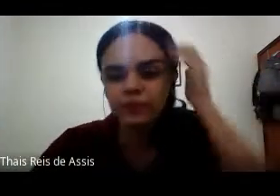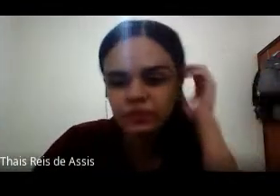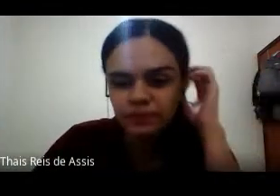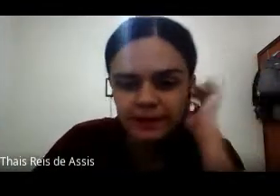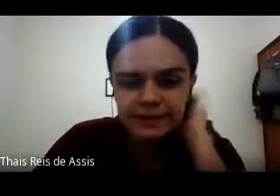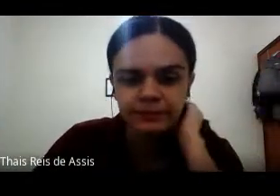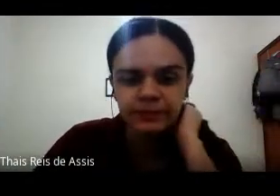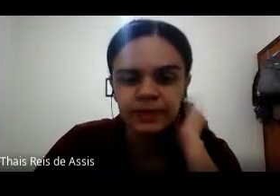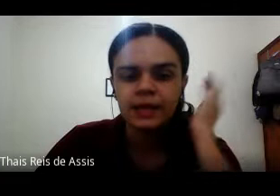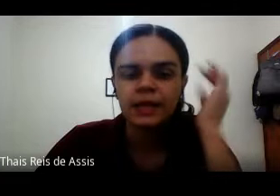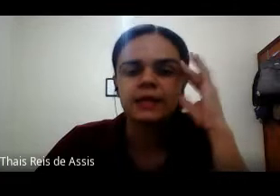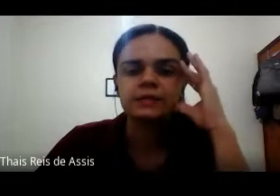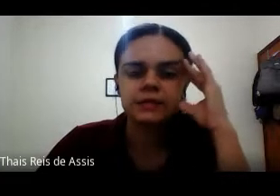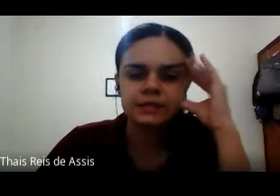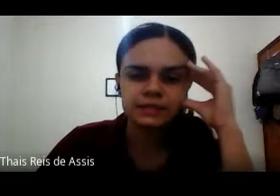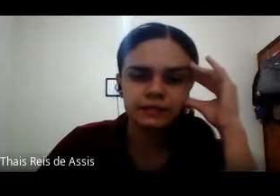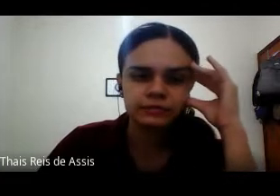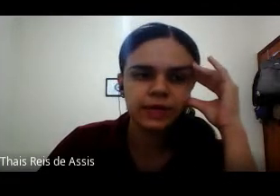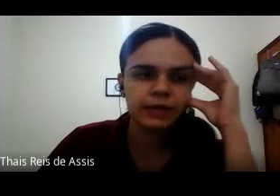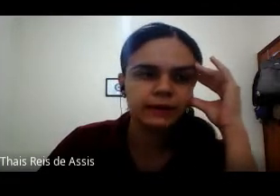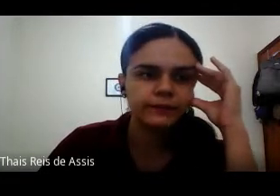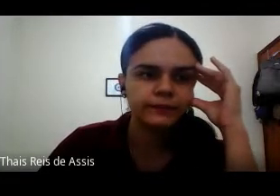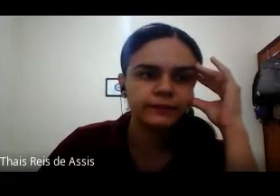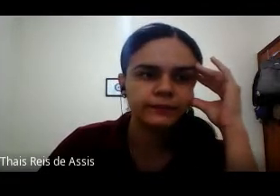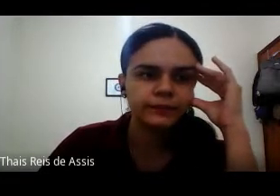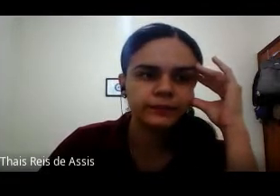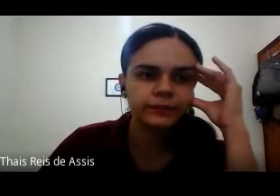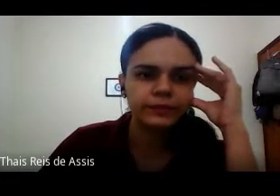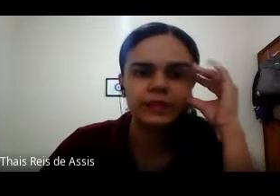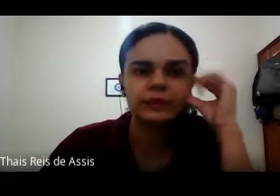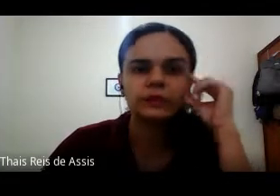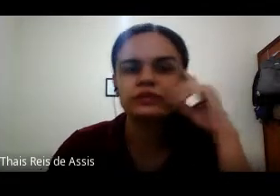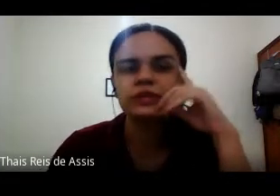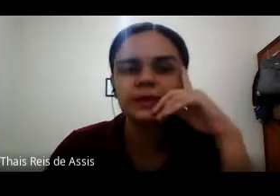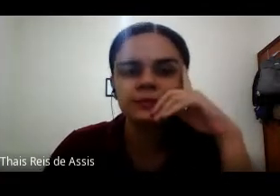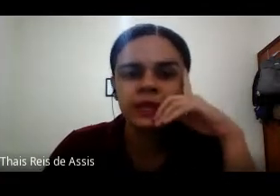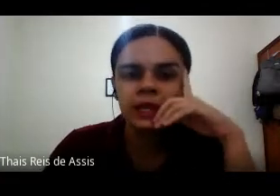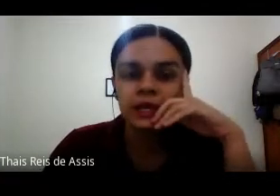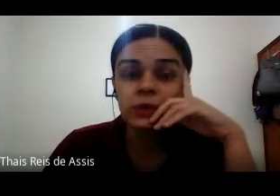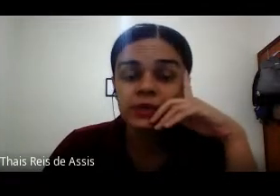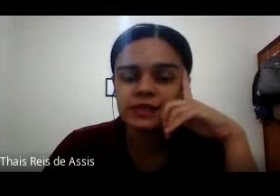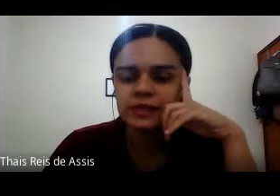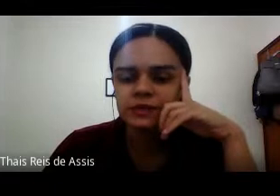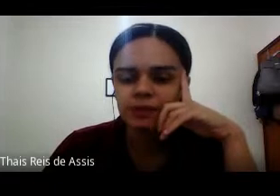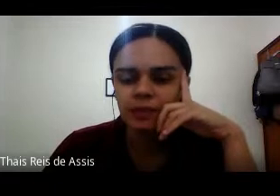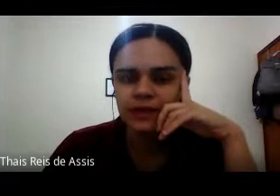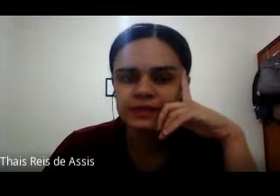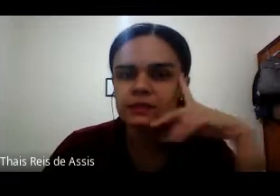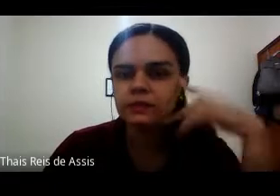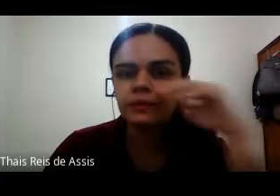Enquanto quando a gente pensa essa questão da tecnologia, dois terços